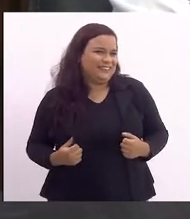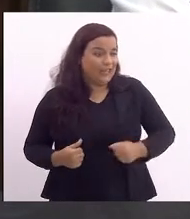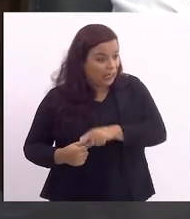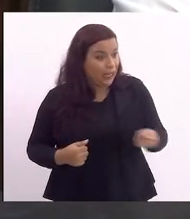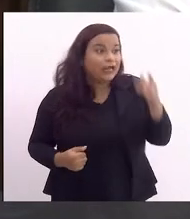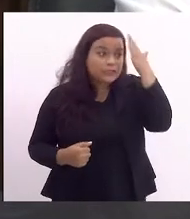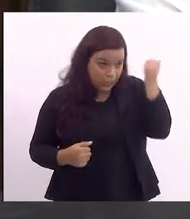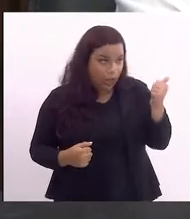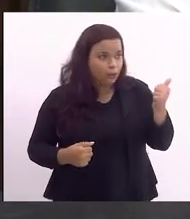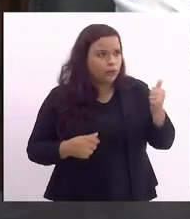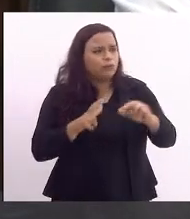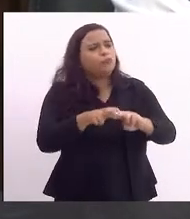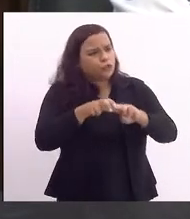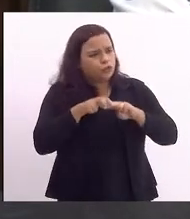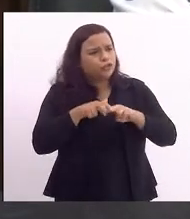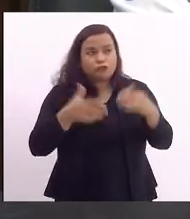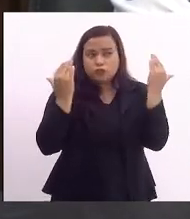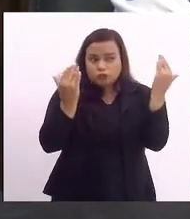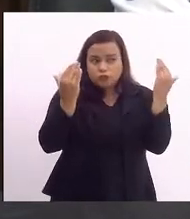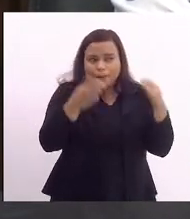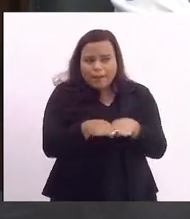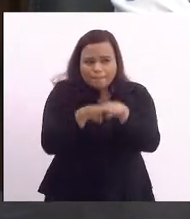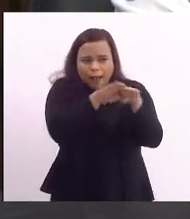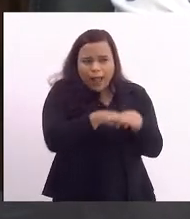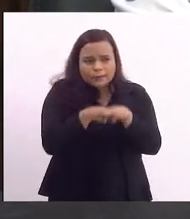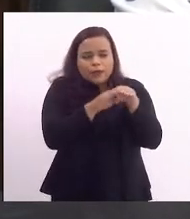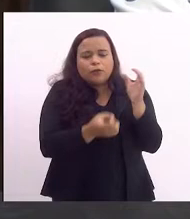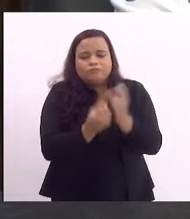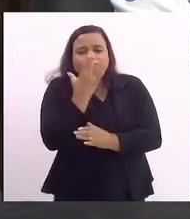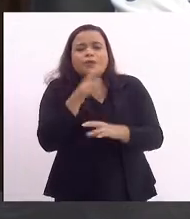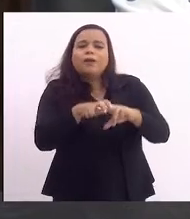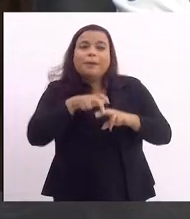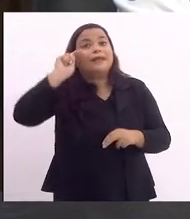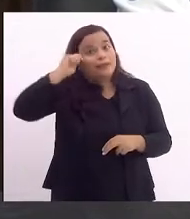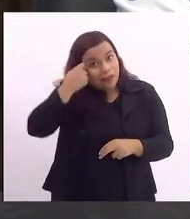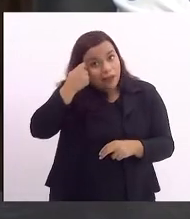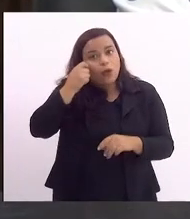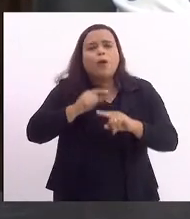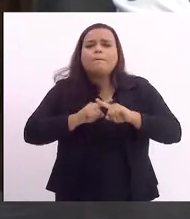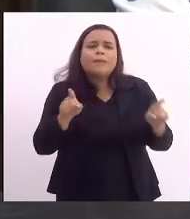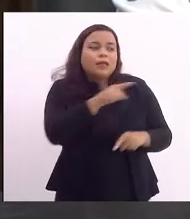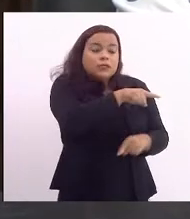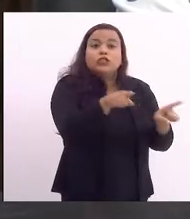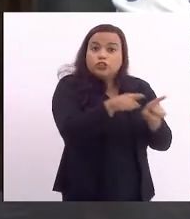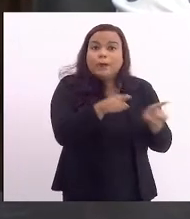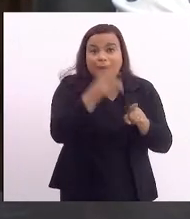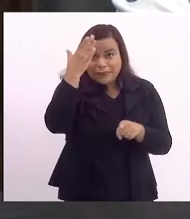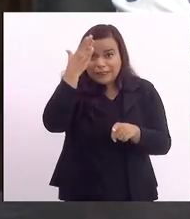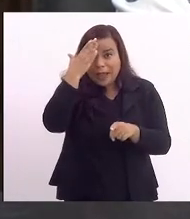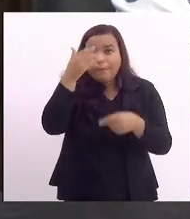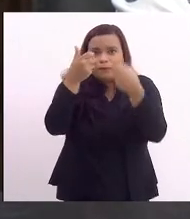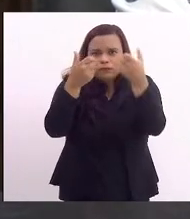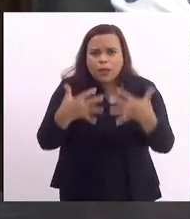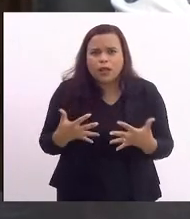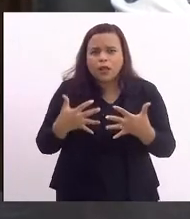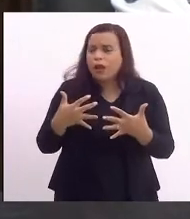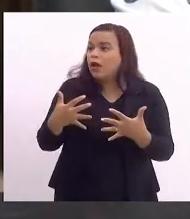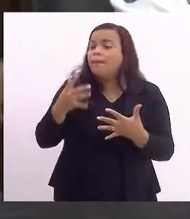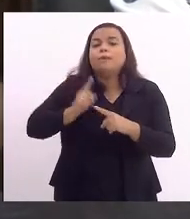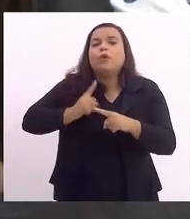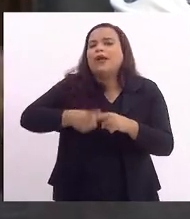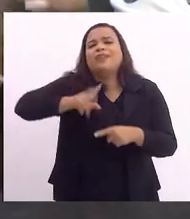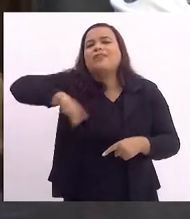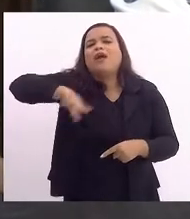deveriam ser os suspeitos padrão. E é por isso que eu tenho muito orgulho de estar sentada nessa mesa ao lado de pessoas que são